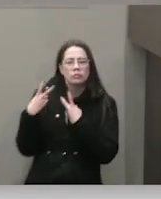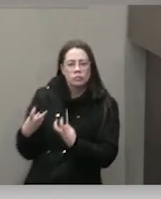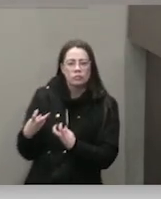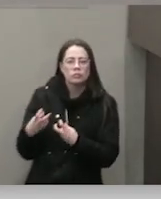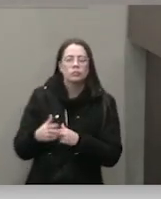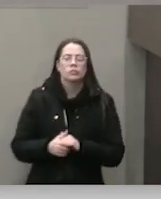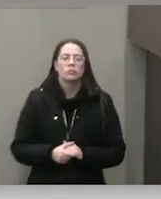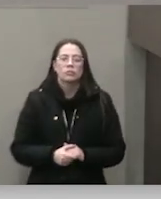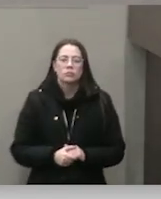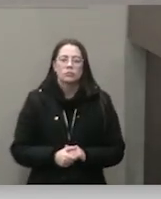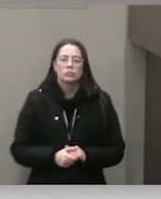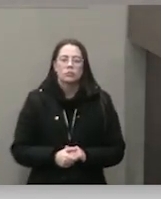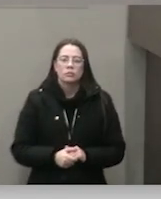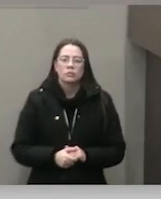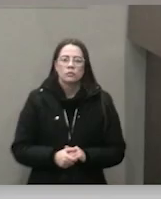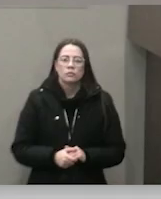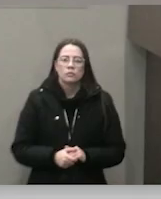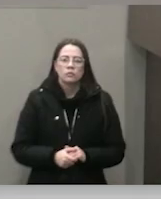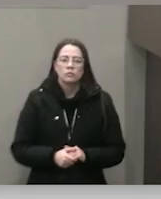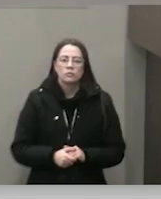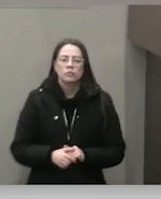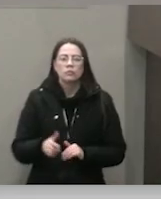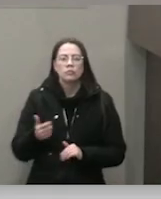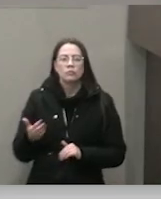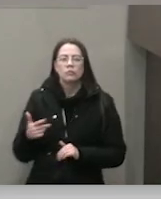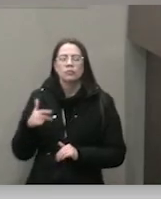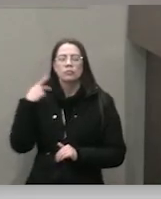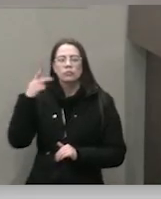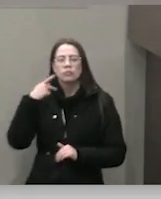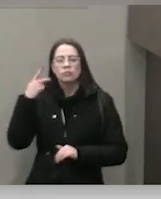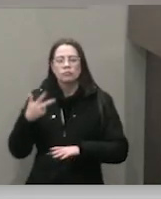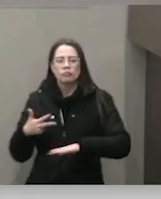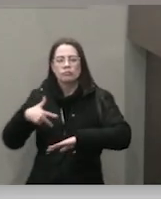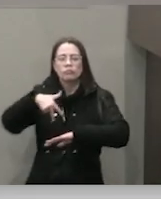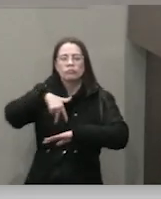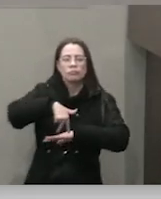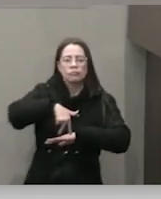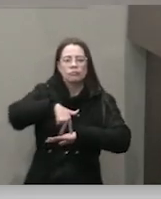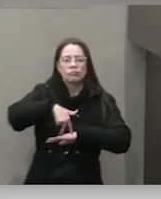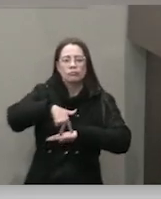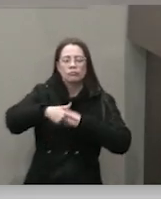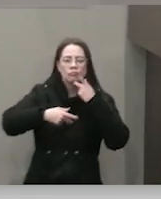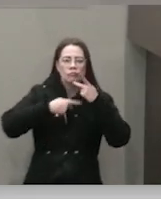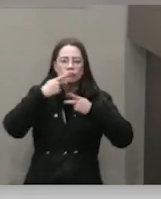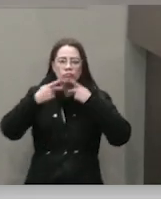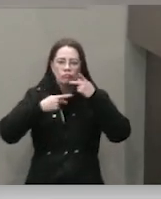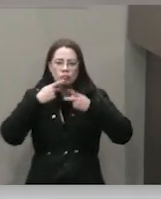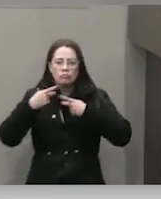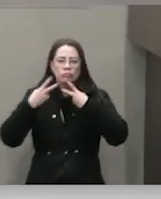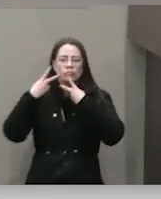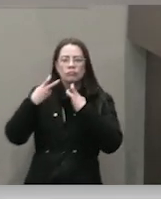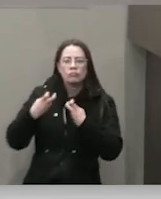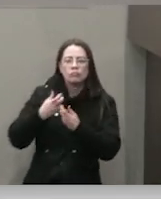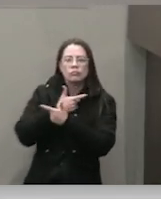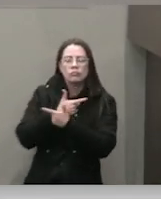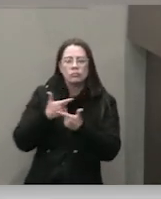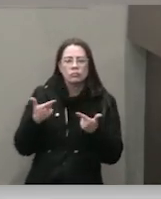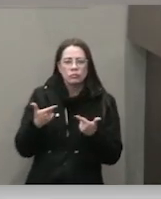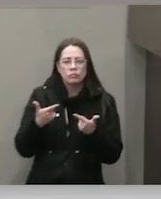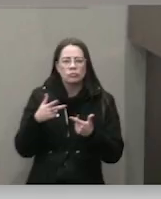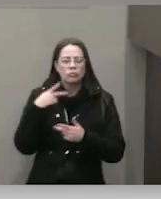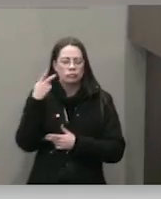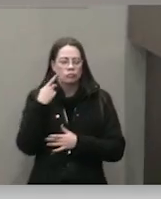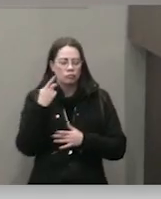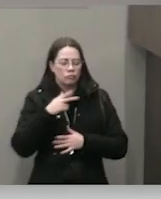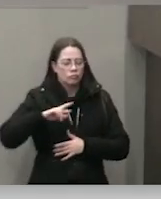reconhecimento. E quando sobe na tribuna aqui um vereador e fala em defesa, em reconhecimento, não é o vereador que fala,